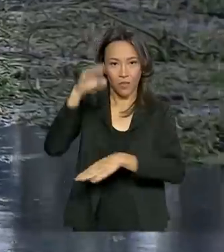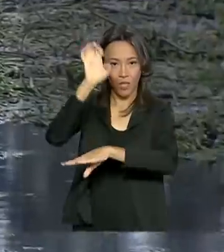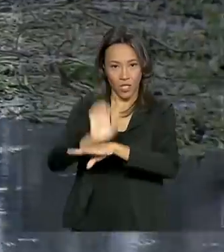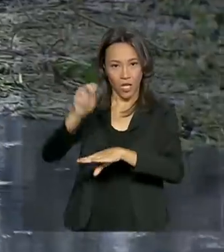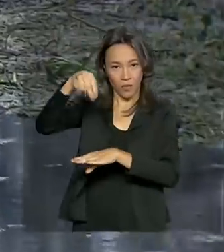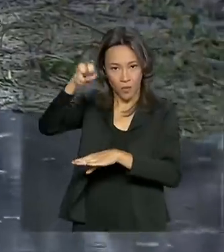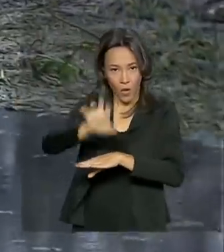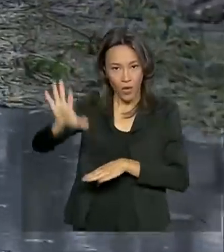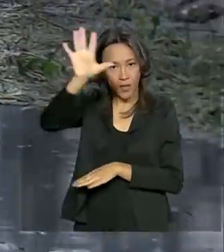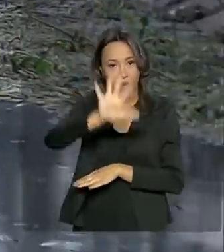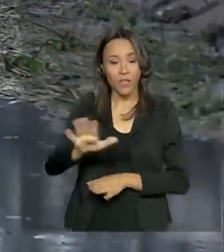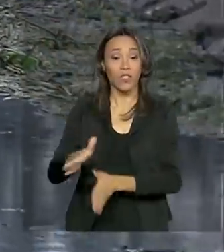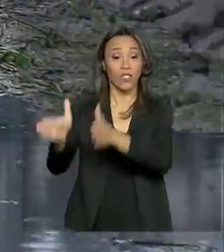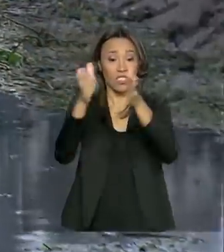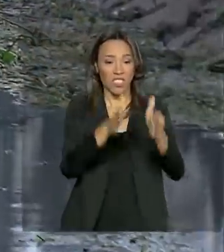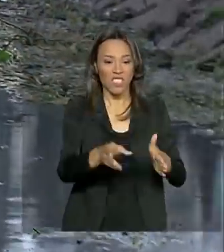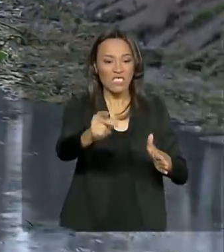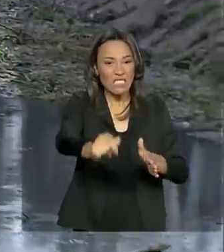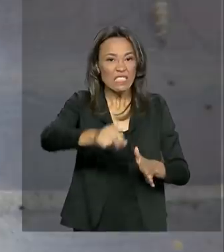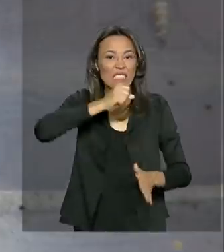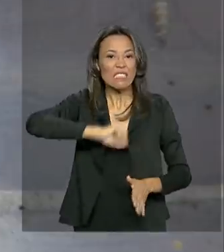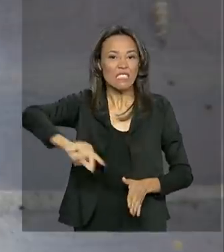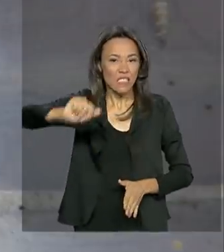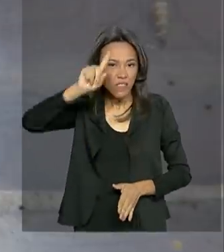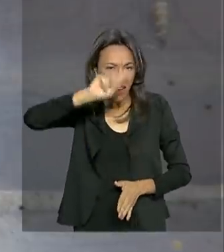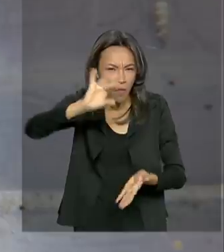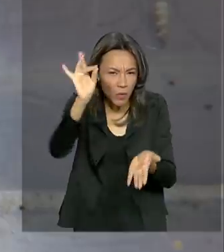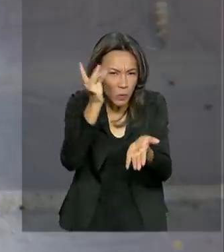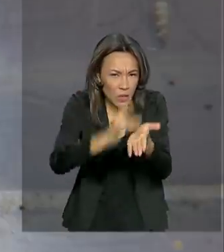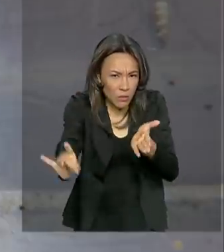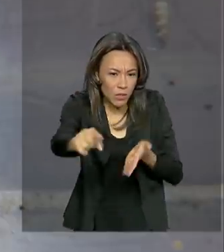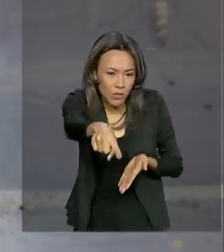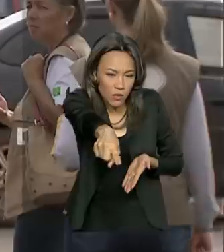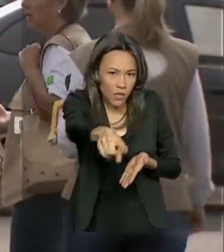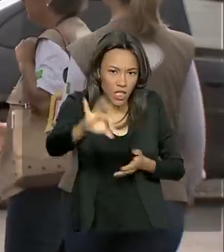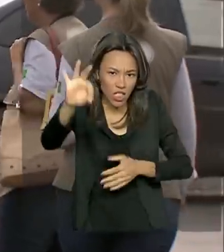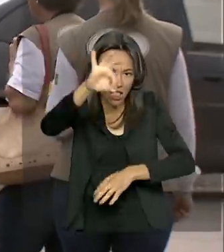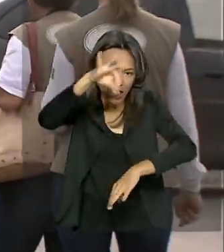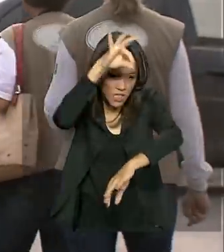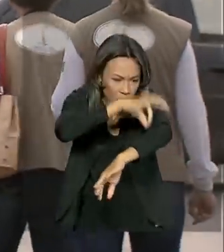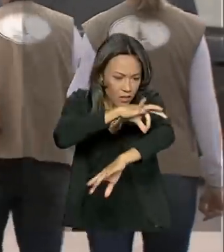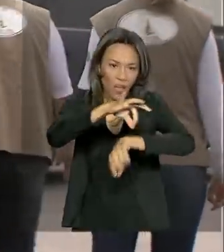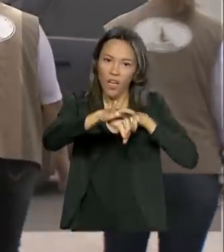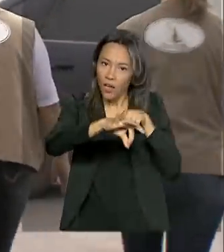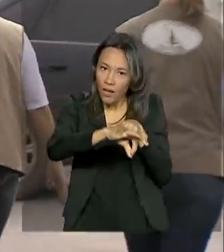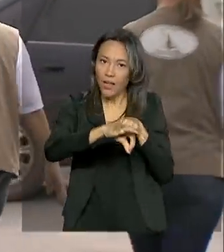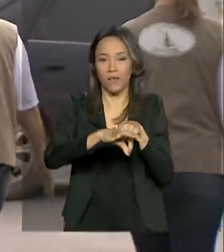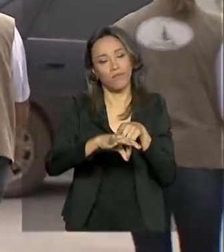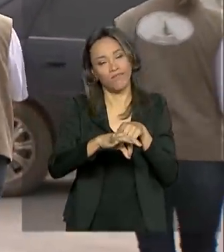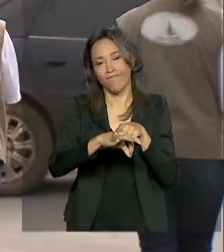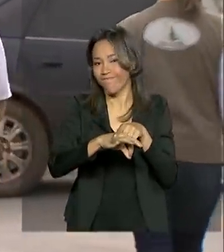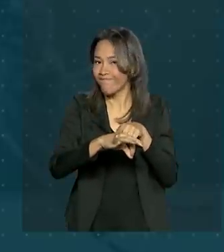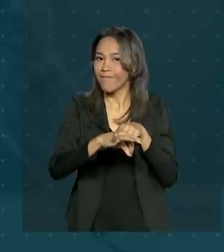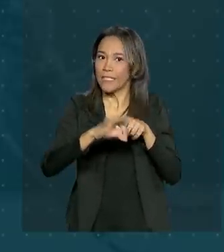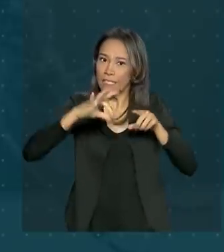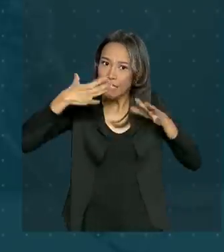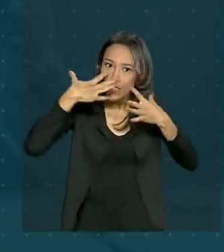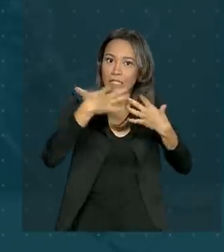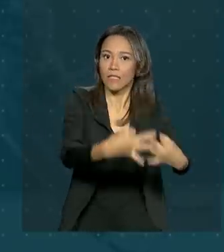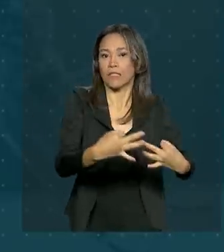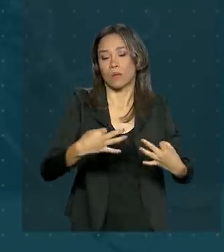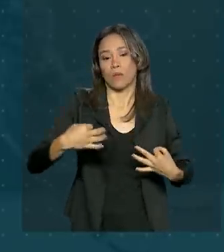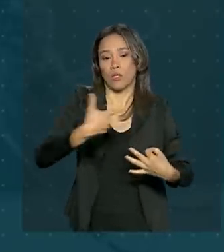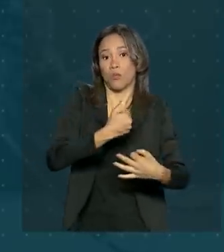E por falar em inimigo antigo, lembra do Aedes aegypti? Pois é, com ele não dá para dar trégua. Em